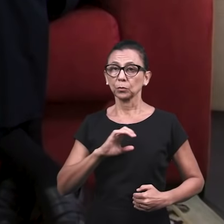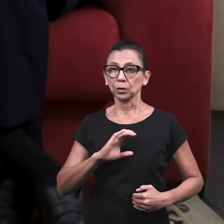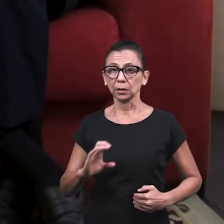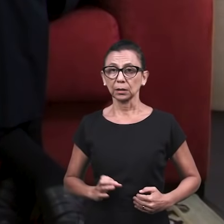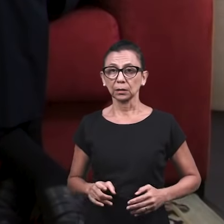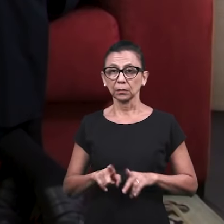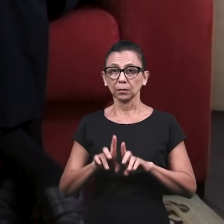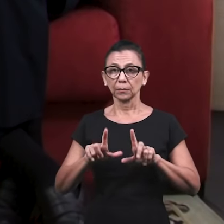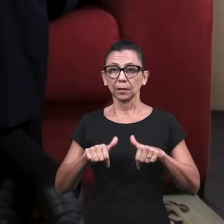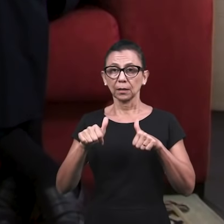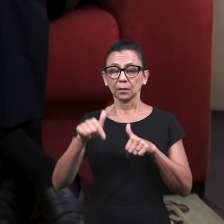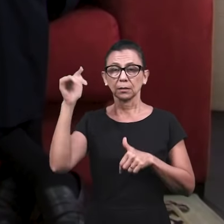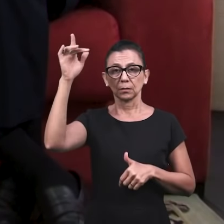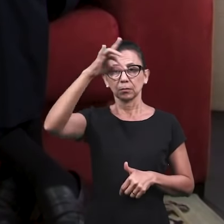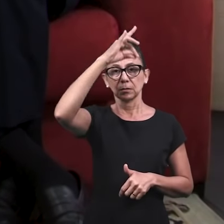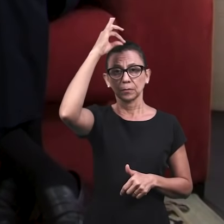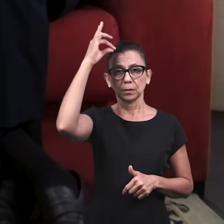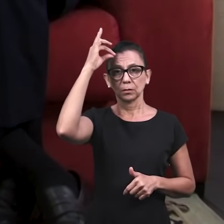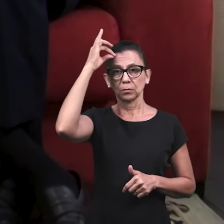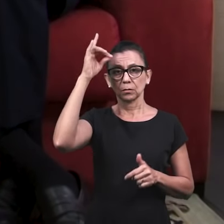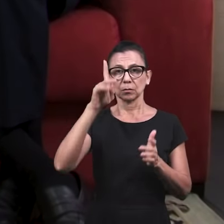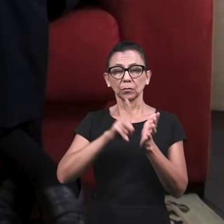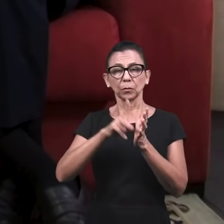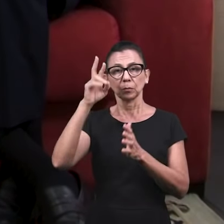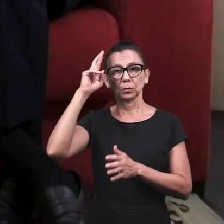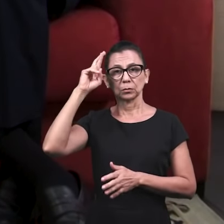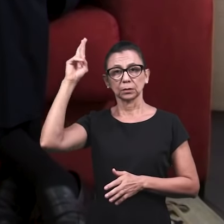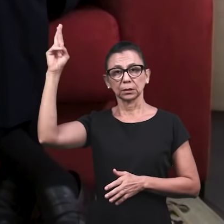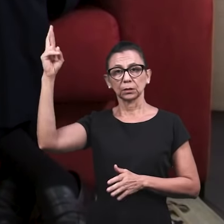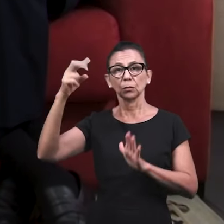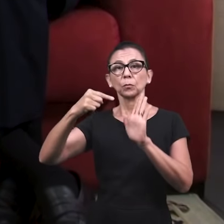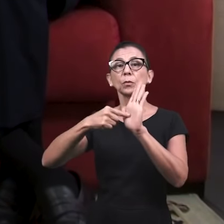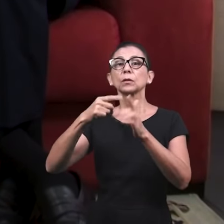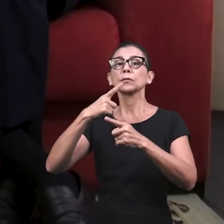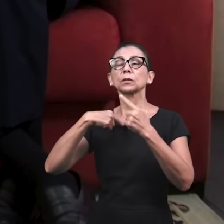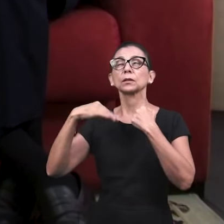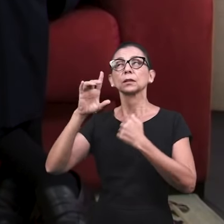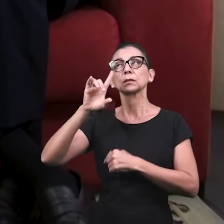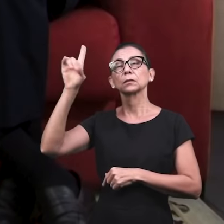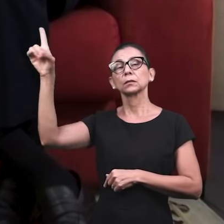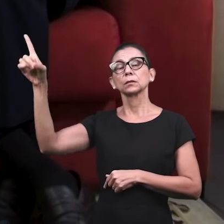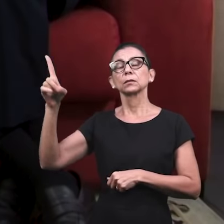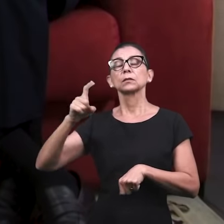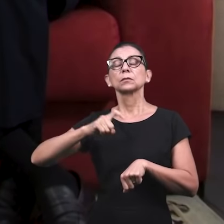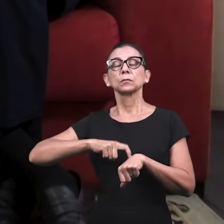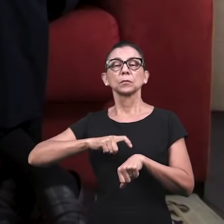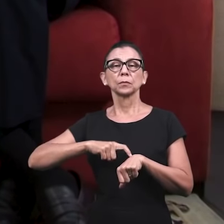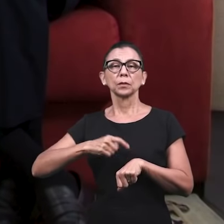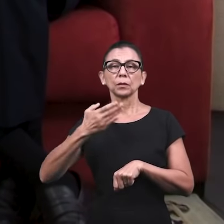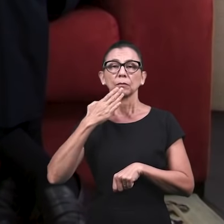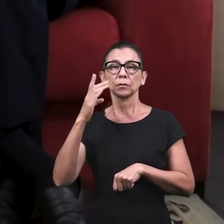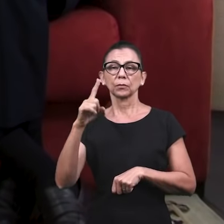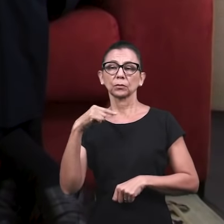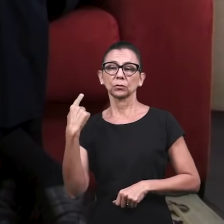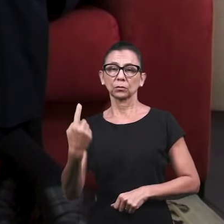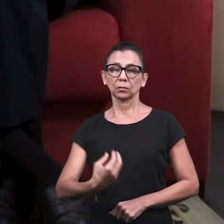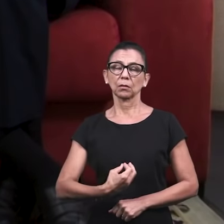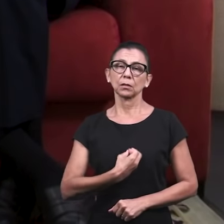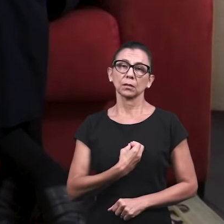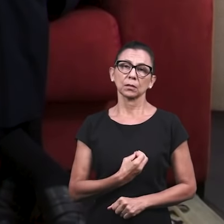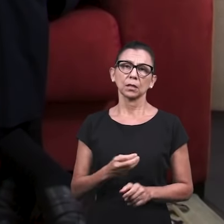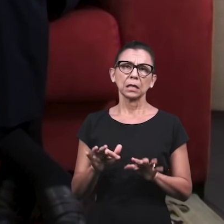operação do Espírito Santo do Senhor, revelando a vontade de Deus nesta hora em favor das nossas